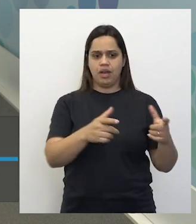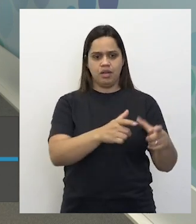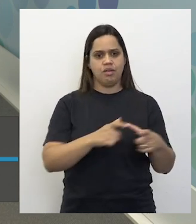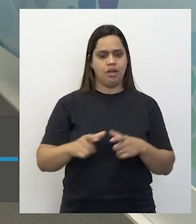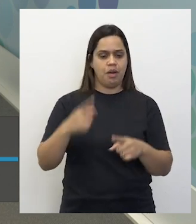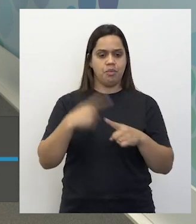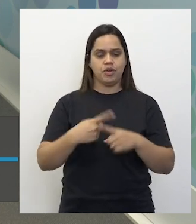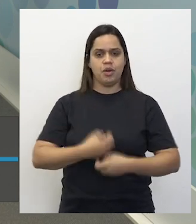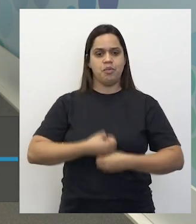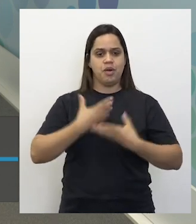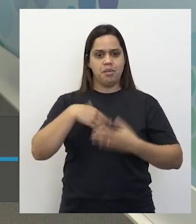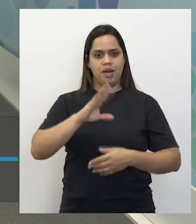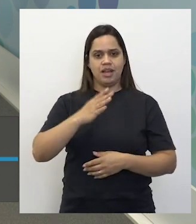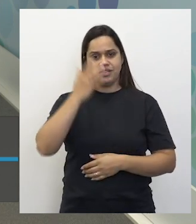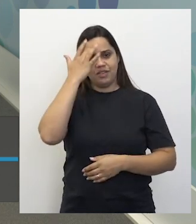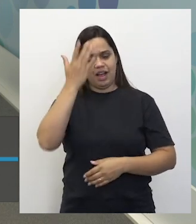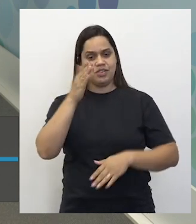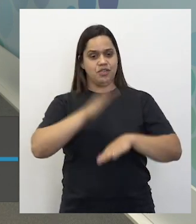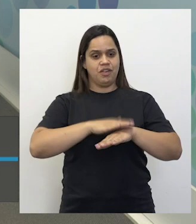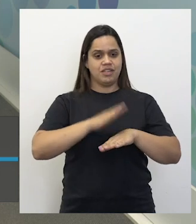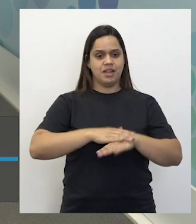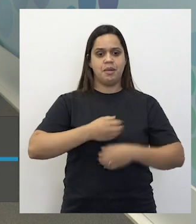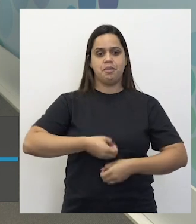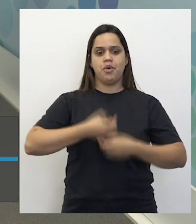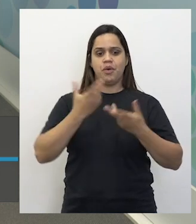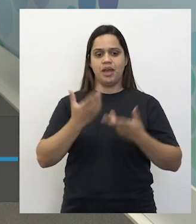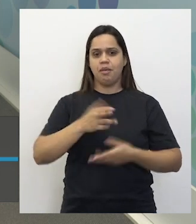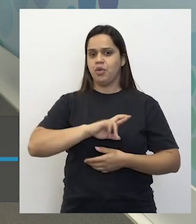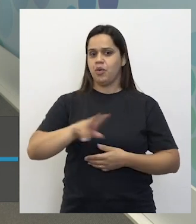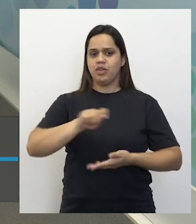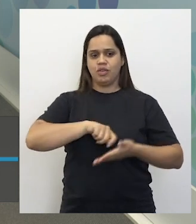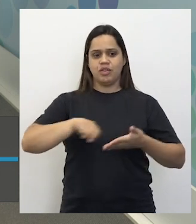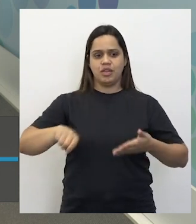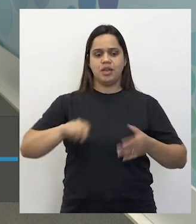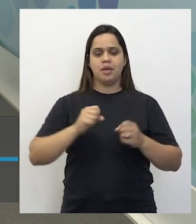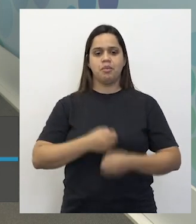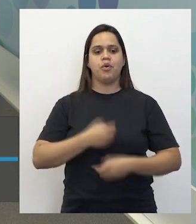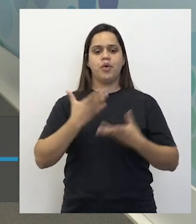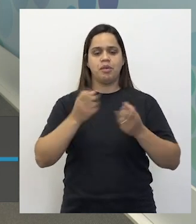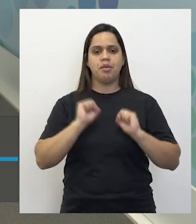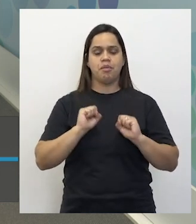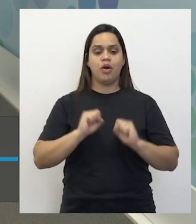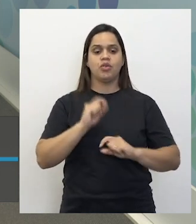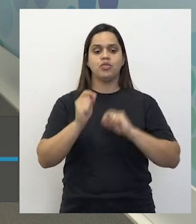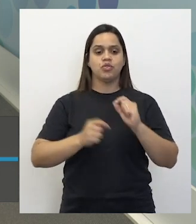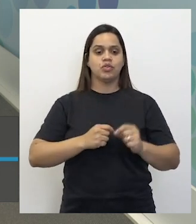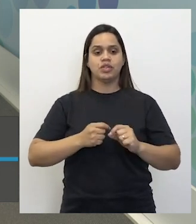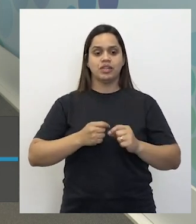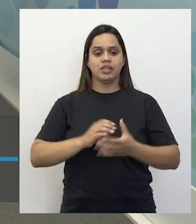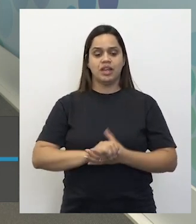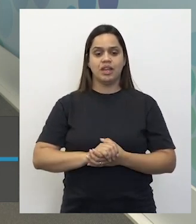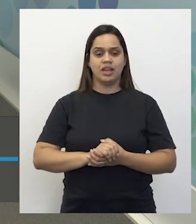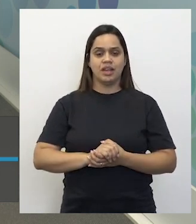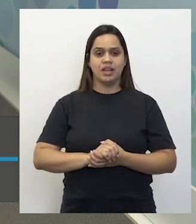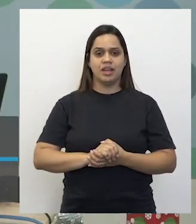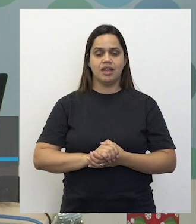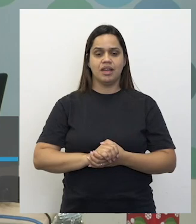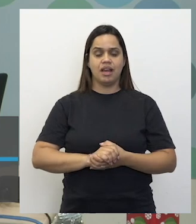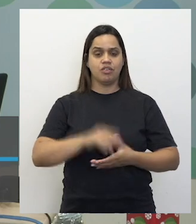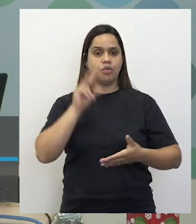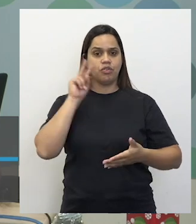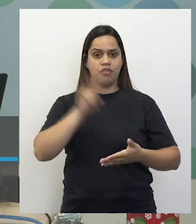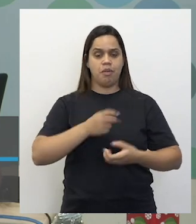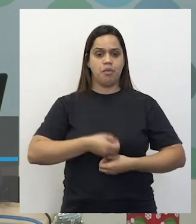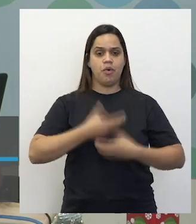um poema é bem mais fácil e divertido de fazer, e poemas não são só escritos, eles podem ser expressados. Sim. Por um desenho ou por